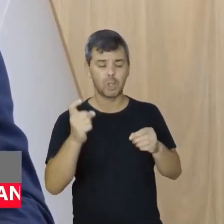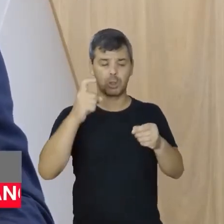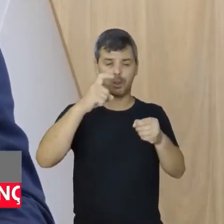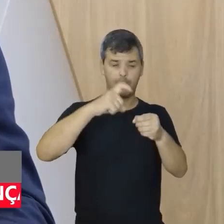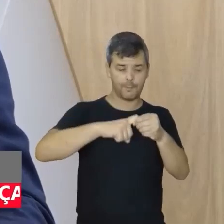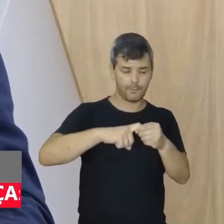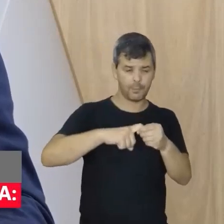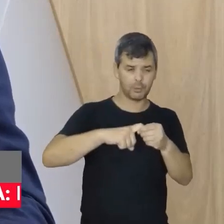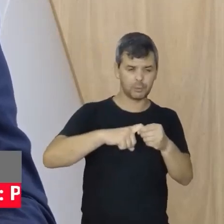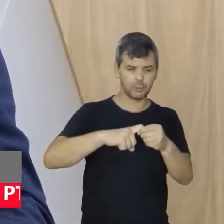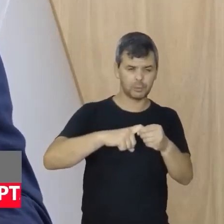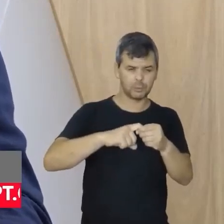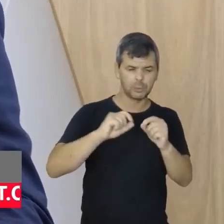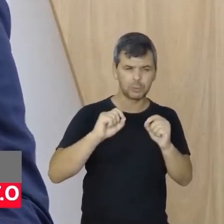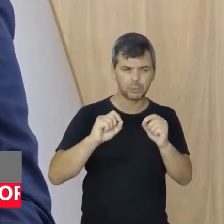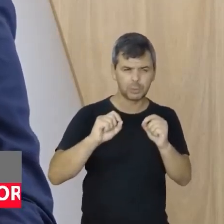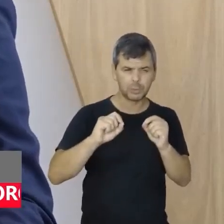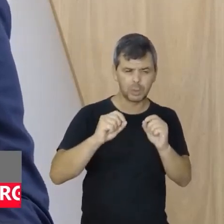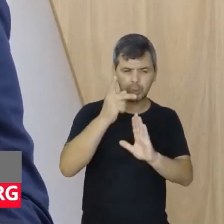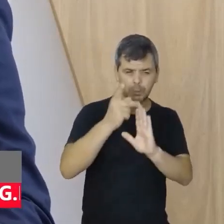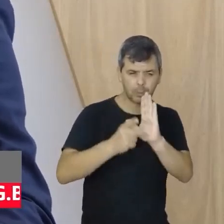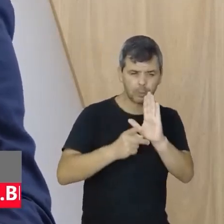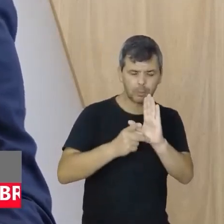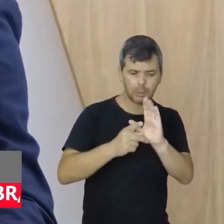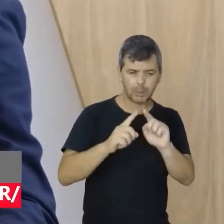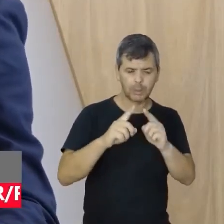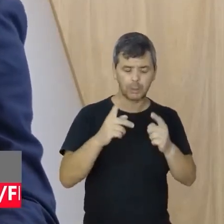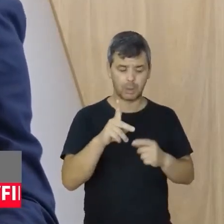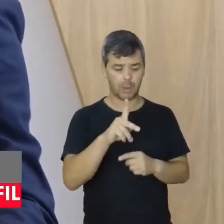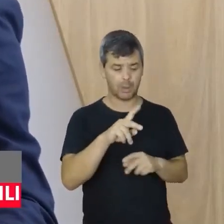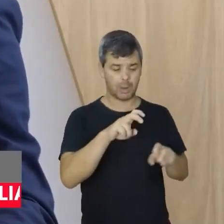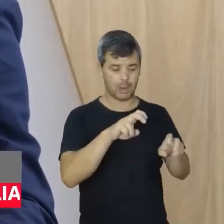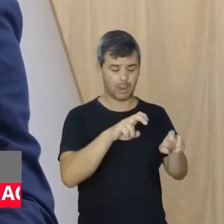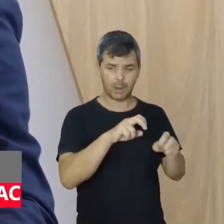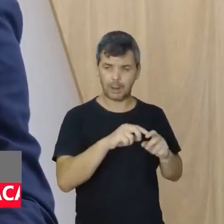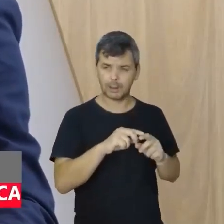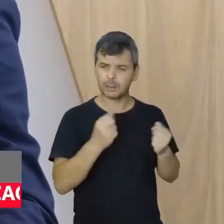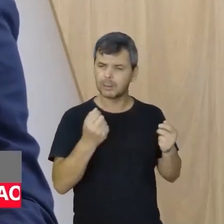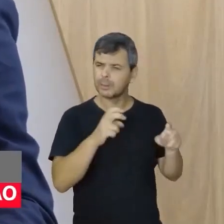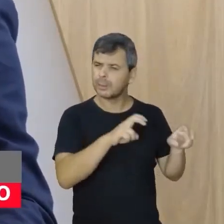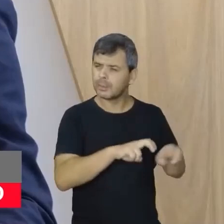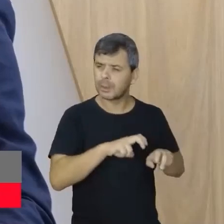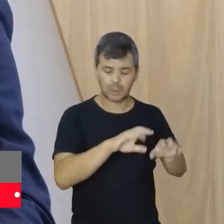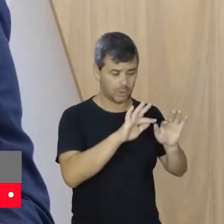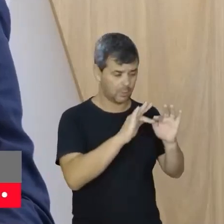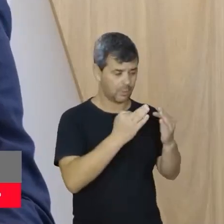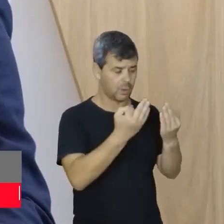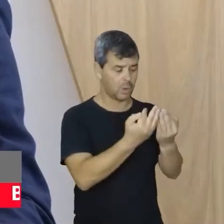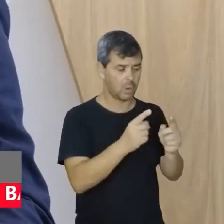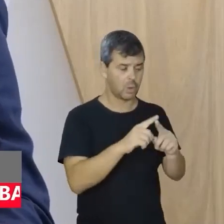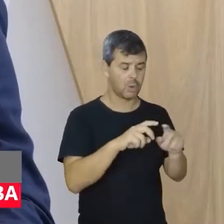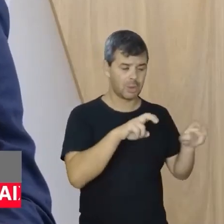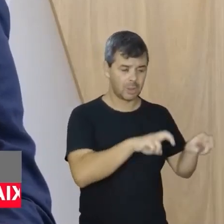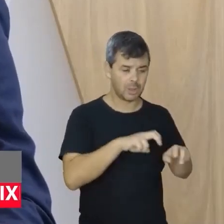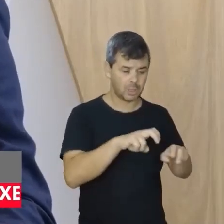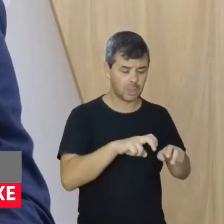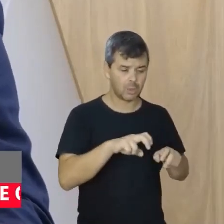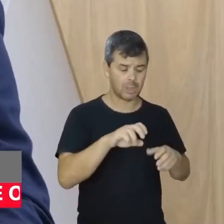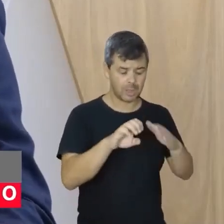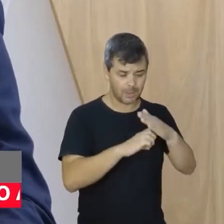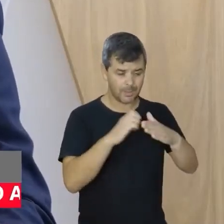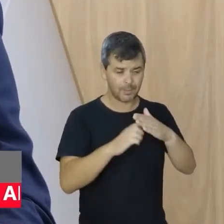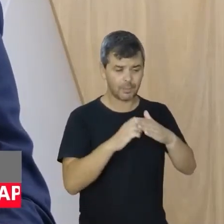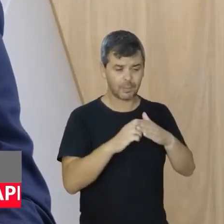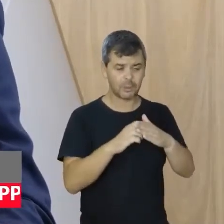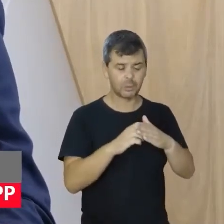volta do programa, tanto da agricultura familiar como da agricultura empresarial, do